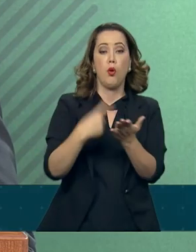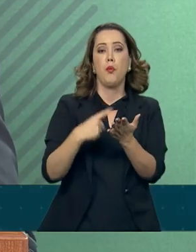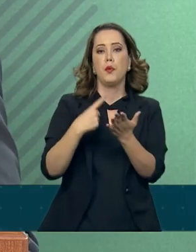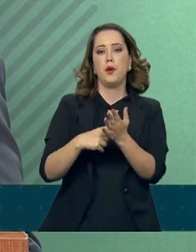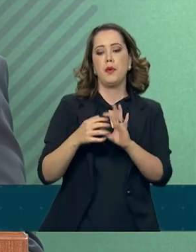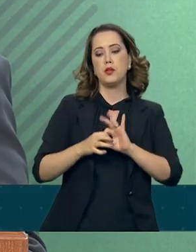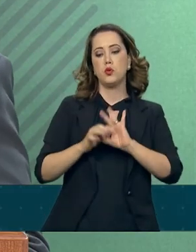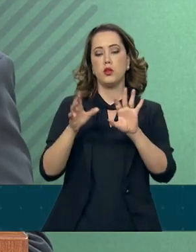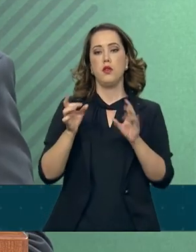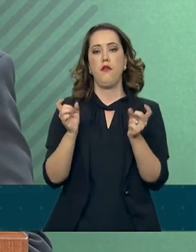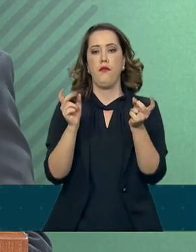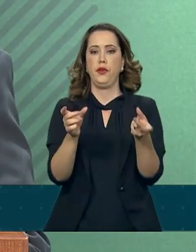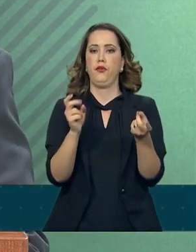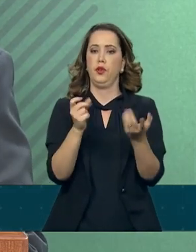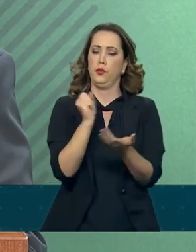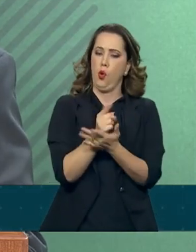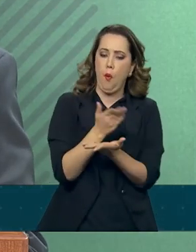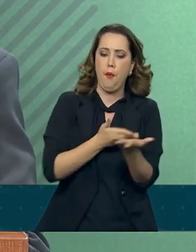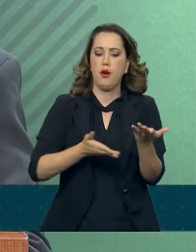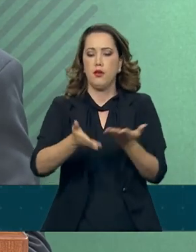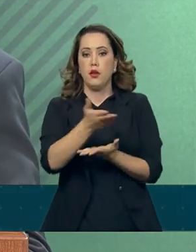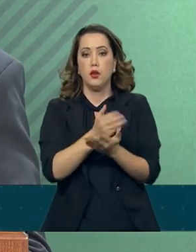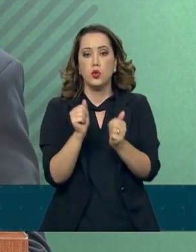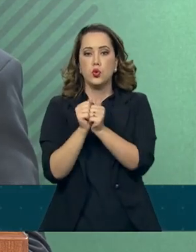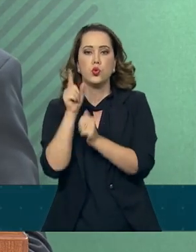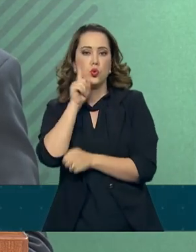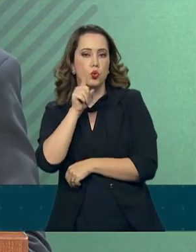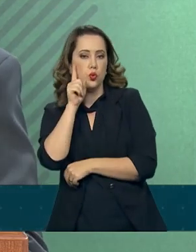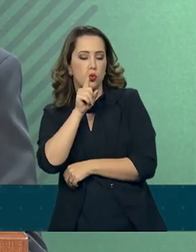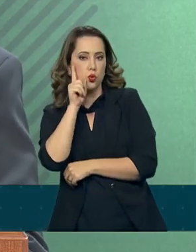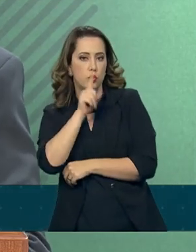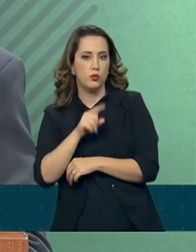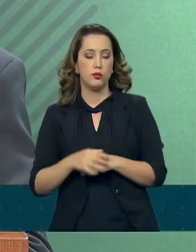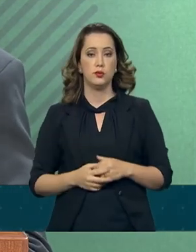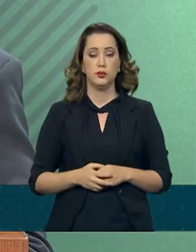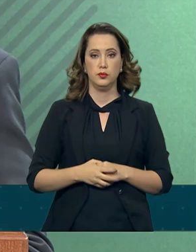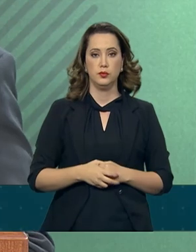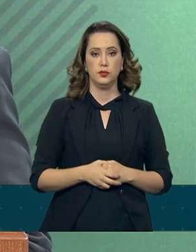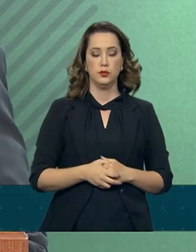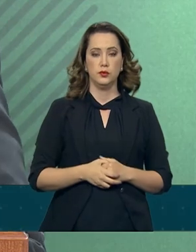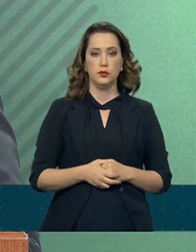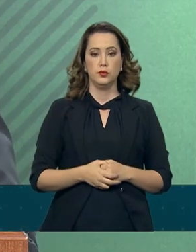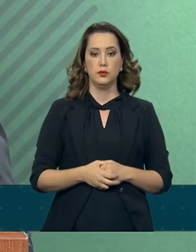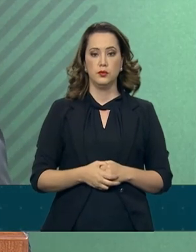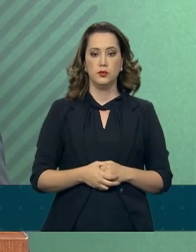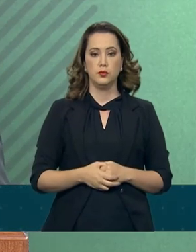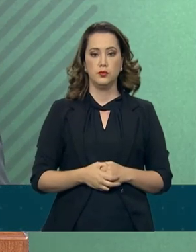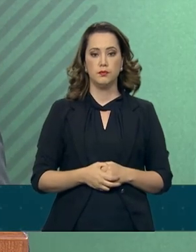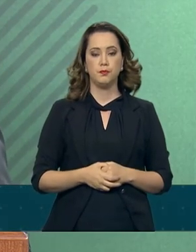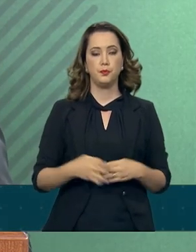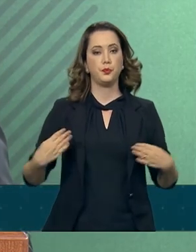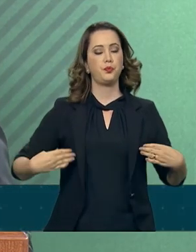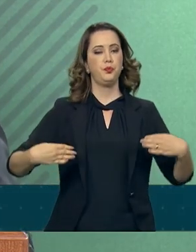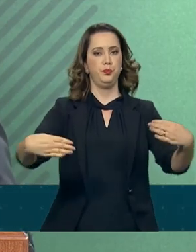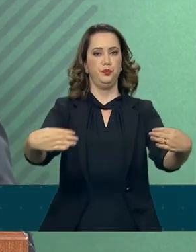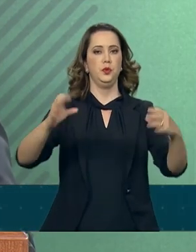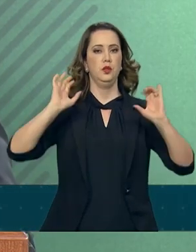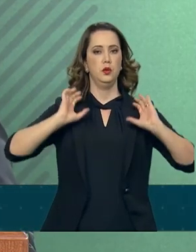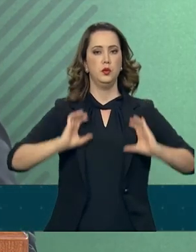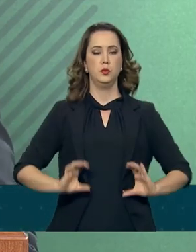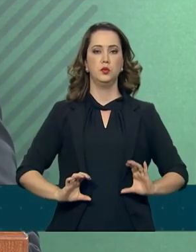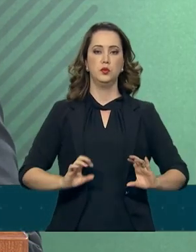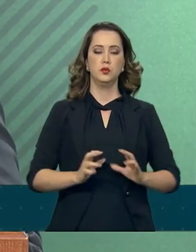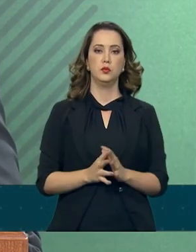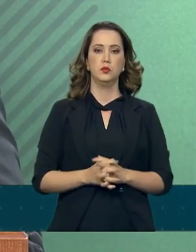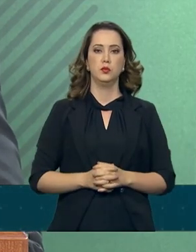livre comércio com os estados unidos da américa o ministério da cidadania